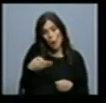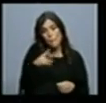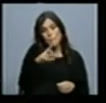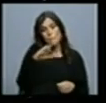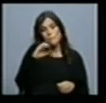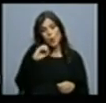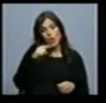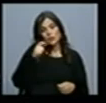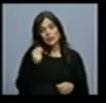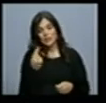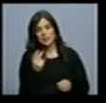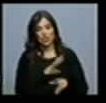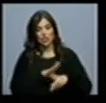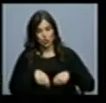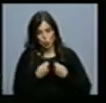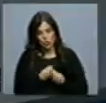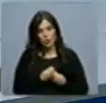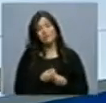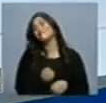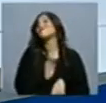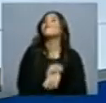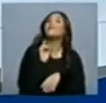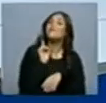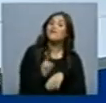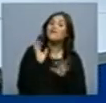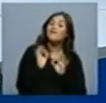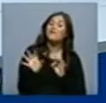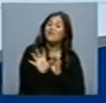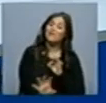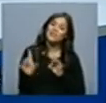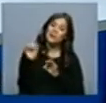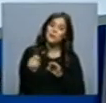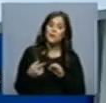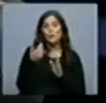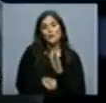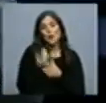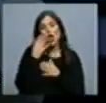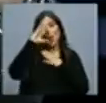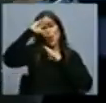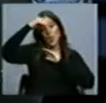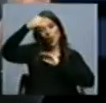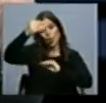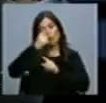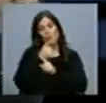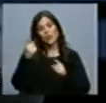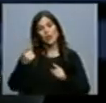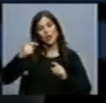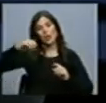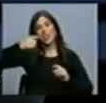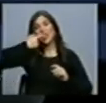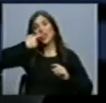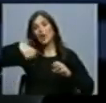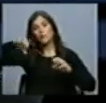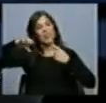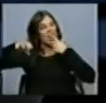por um choque de um cometa. E, portanto, é uma das maneiras também de termos luas. É à custa do choque entre blocos rochosos.